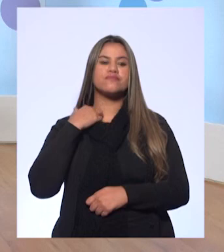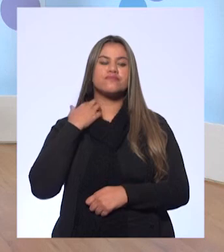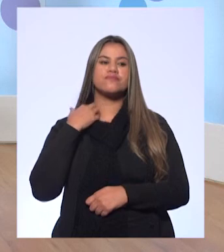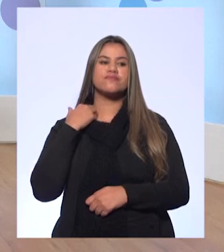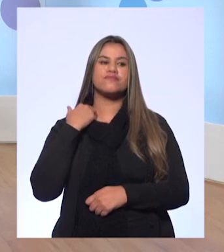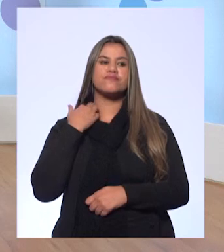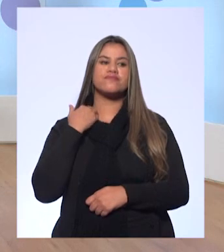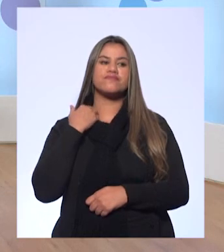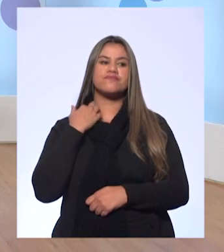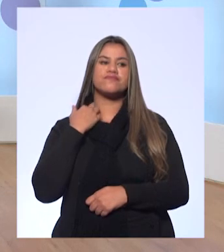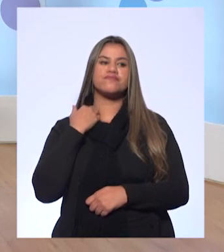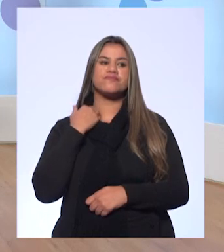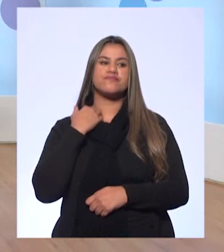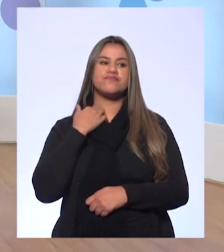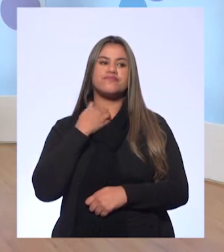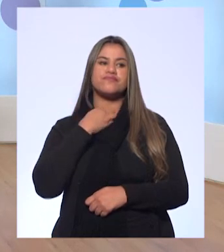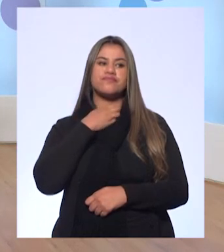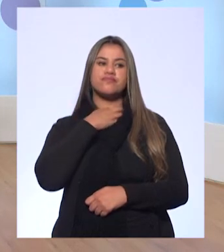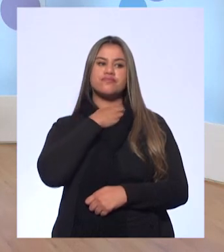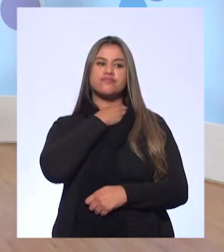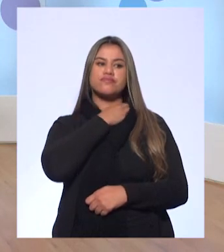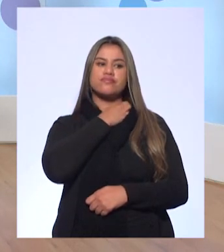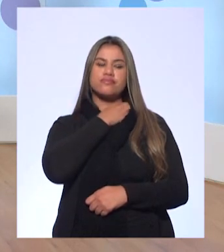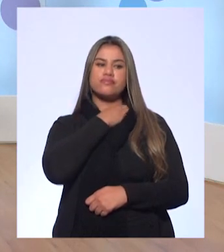Mais um pouquinho aqui.